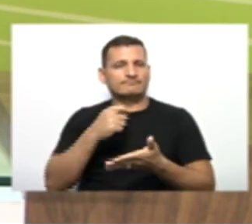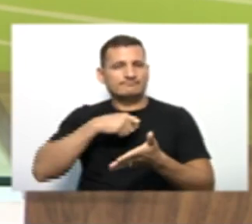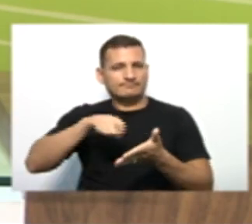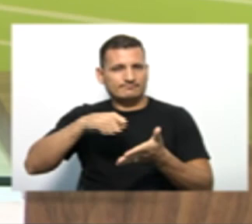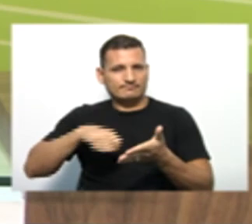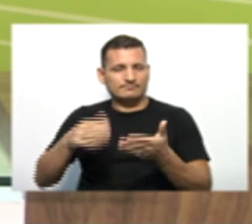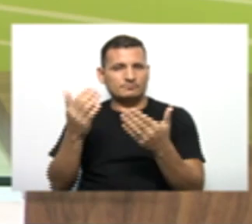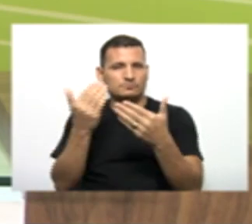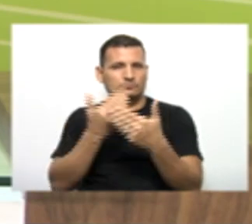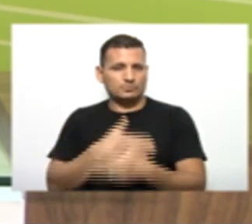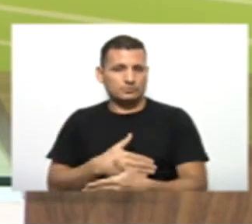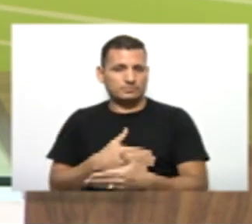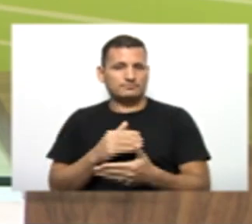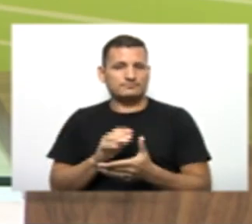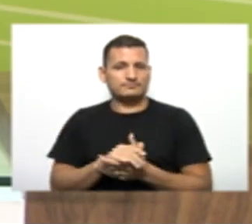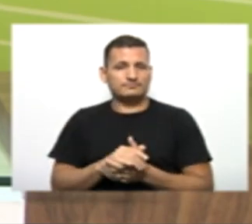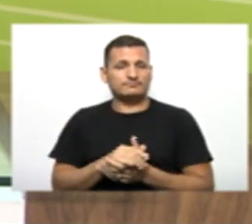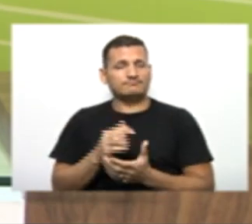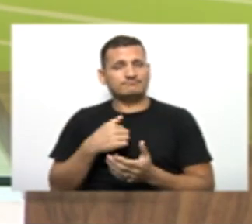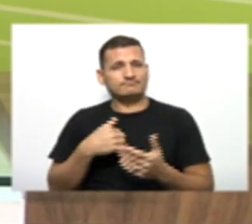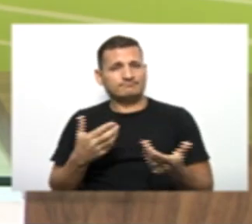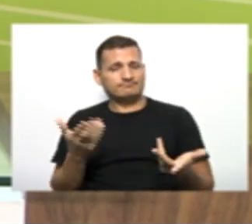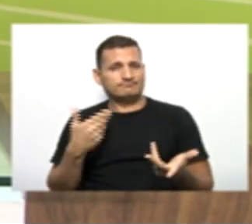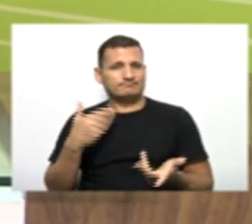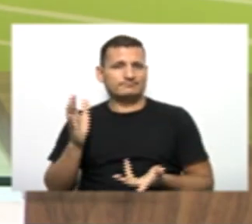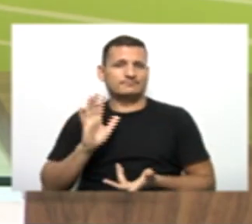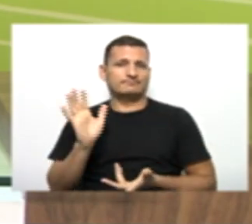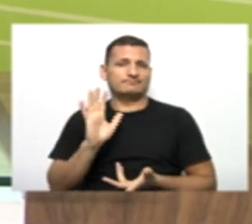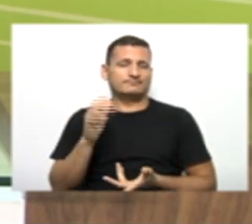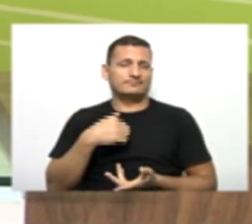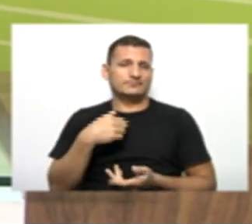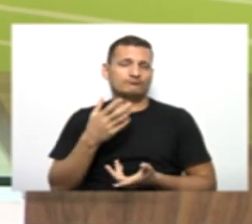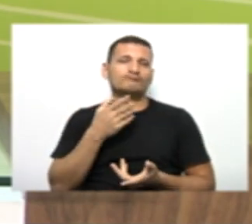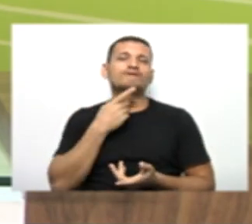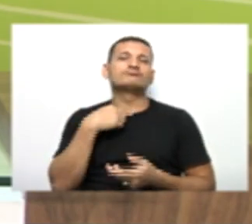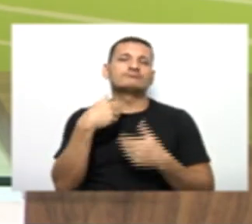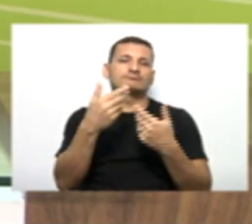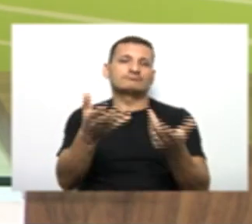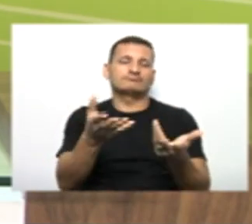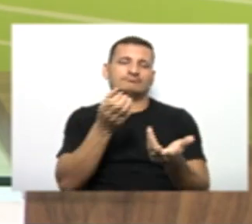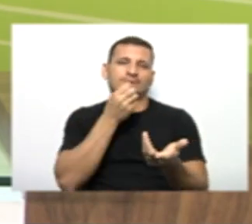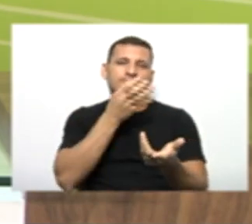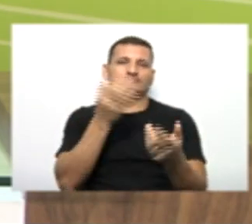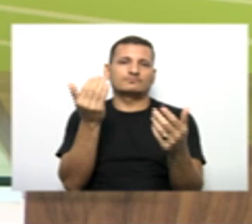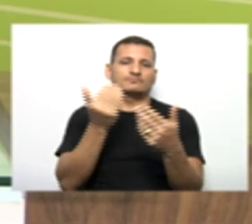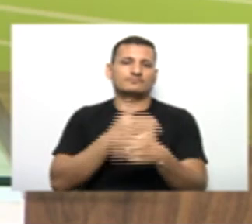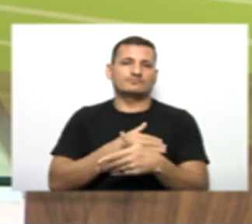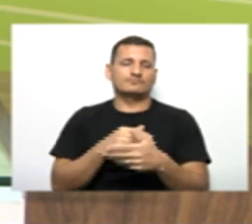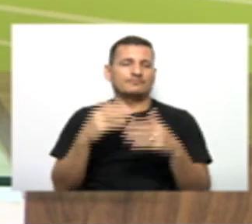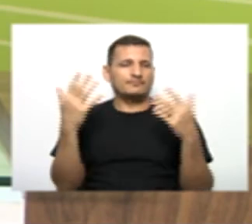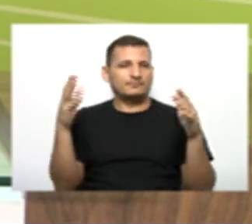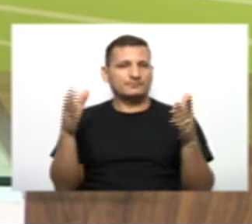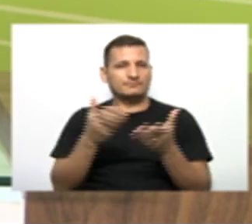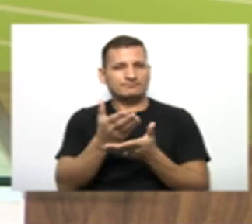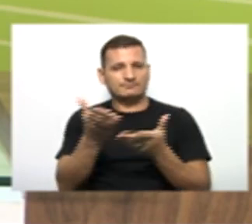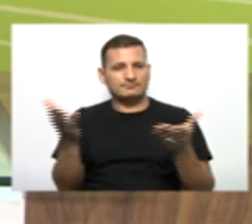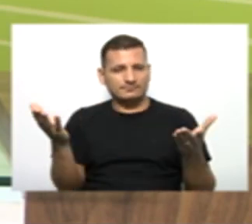resolução da prova. Então eu me despeço, desejo vocês uma boa prova, não é isso? E parabéns para vocês